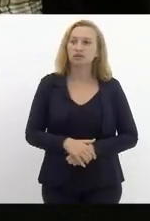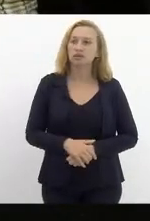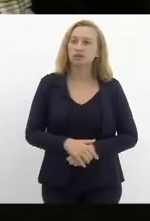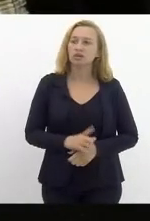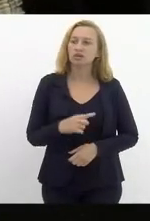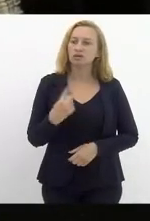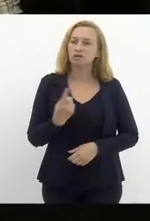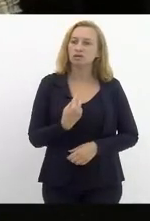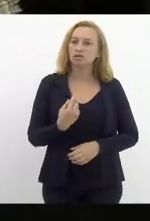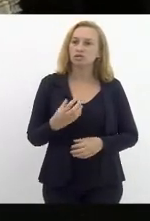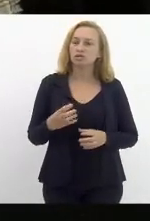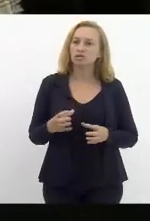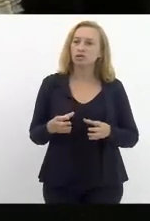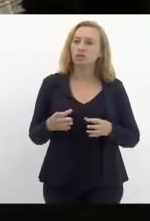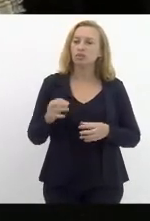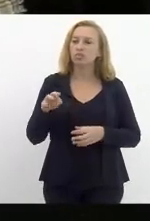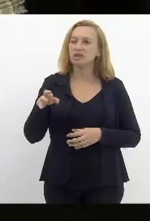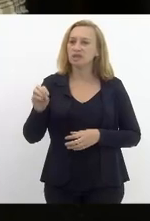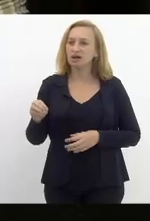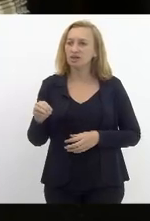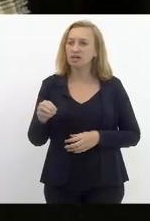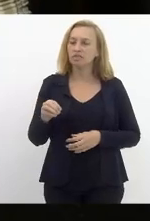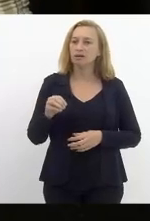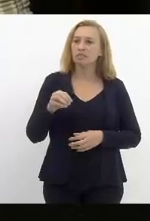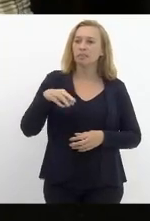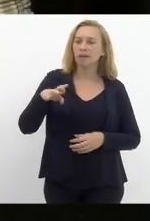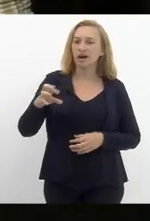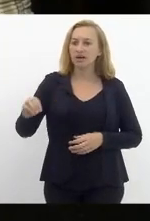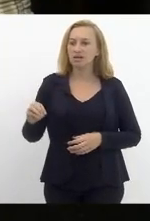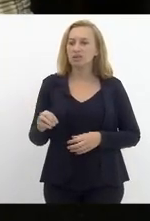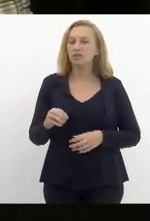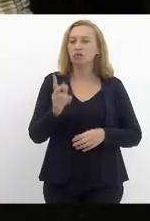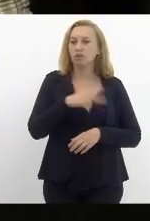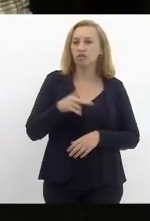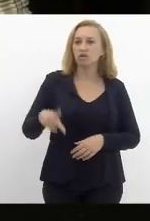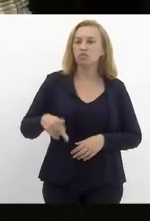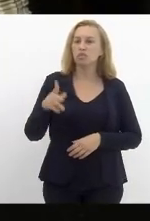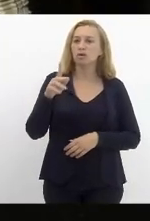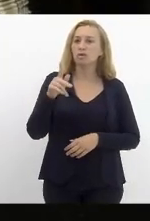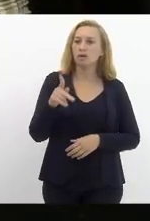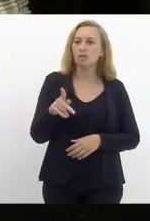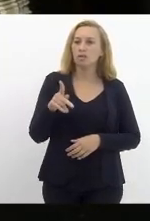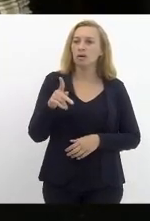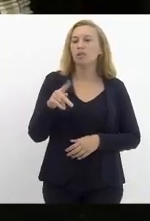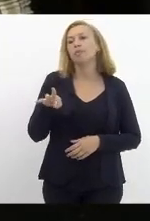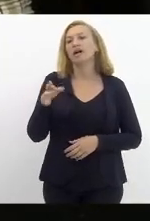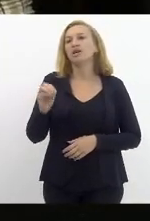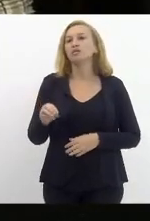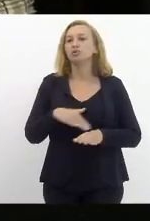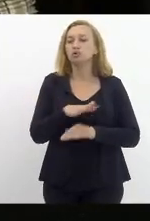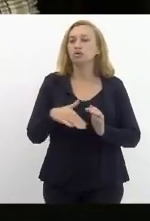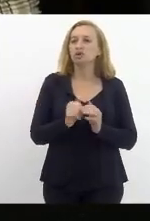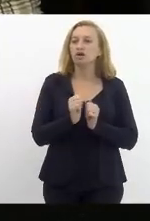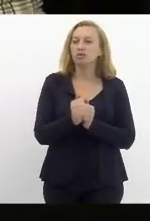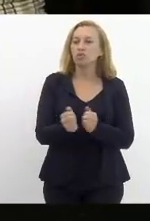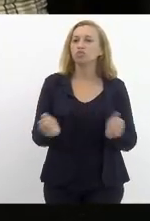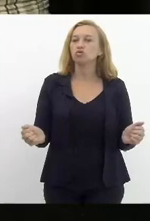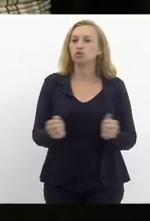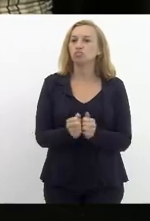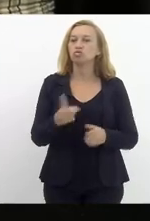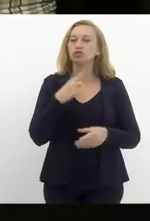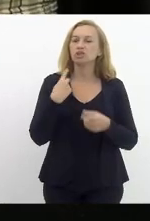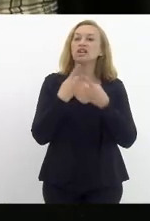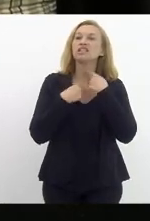nosso comissário Márcio Garcia, professor Prado, todos eles estão caminhando junto com os anseios de